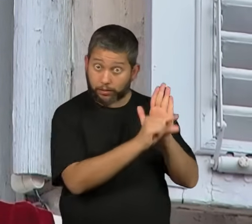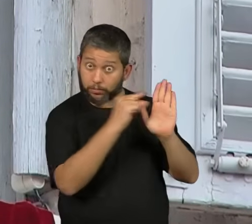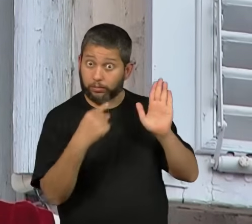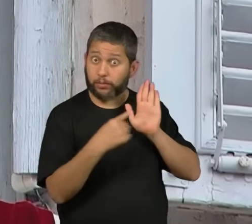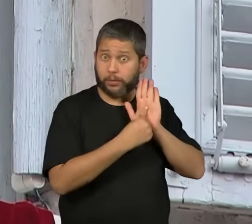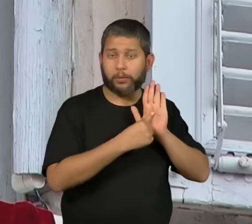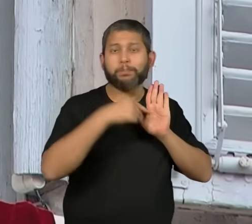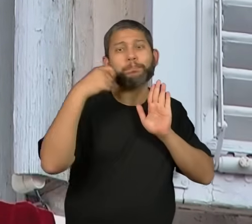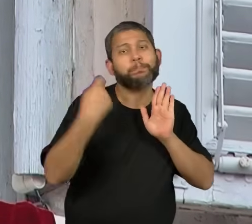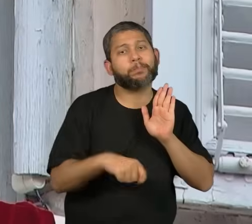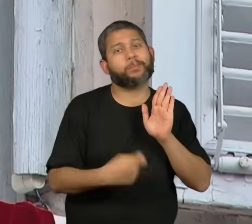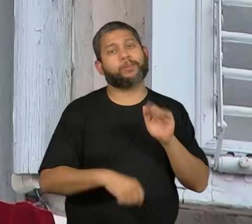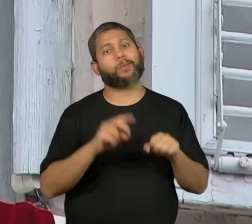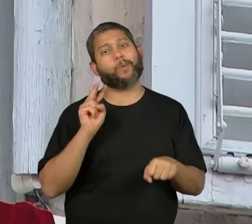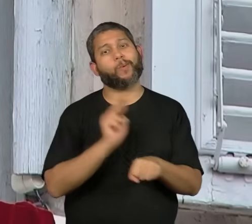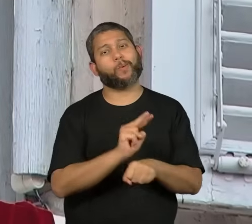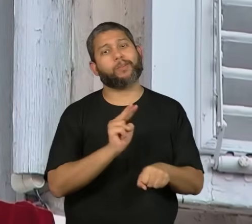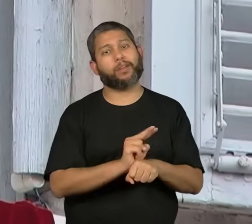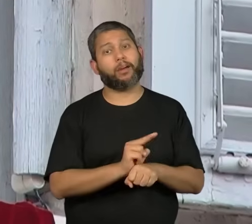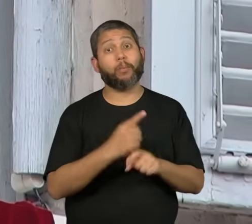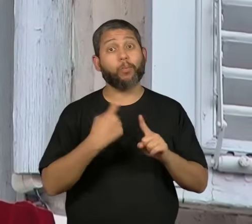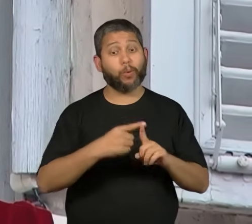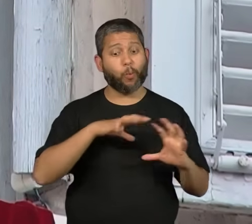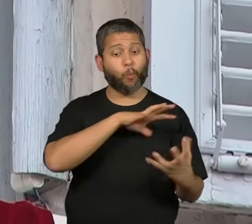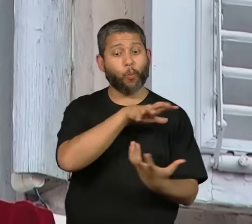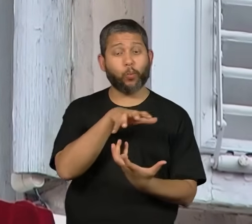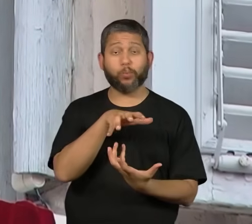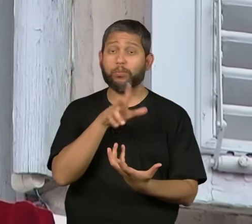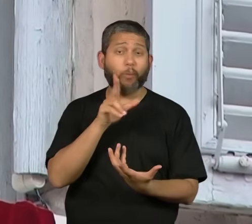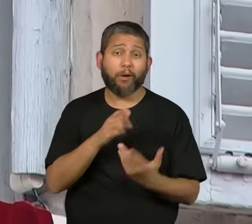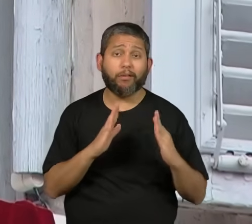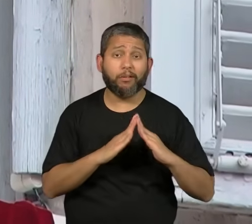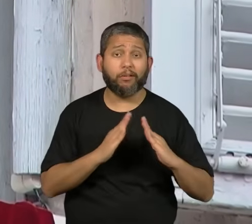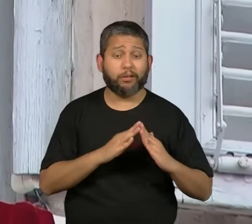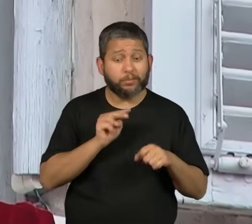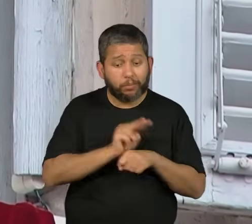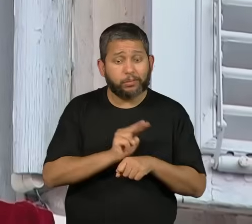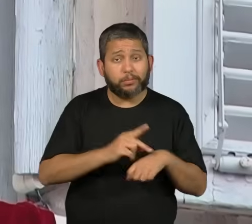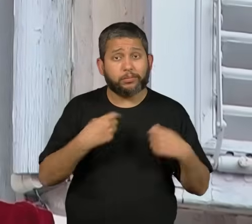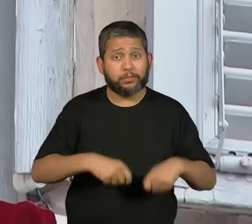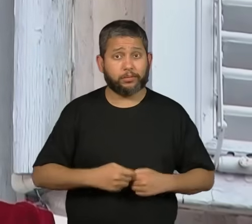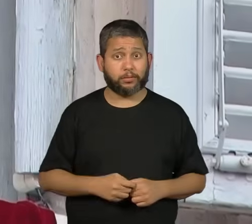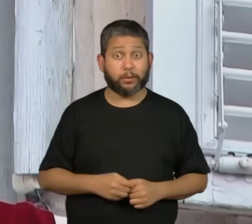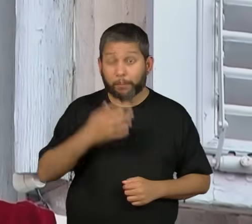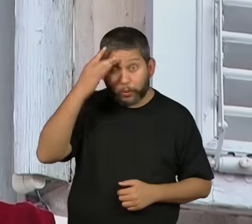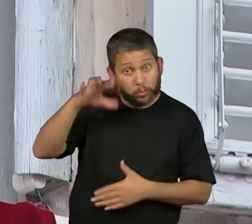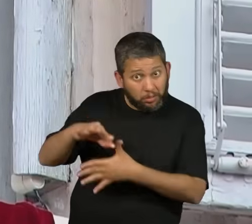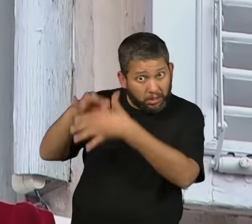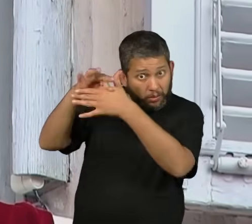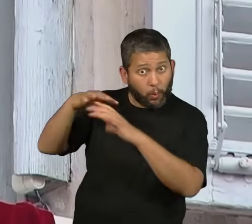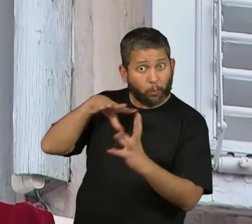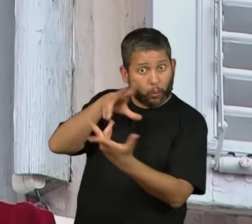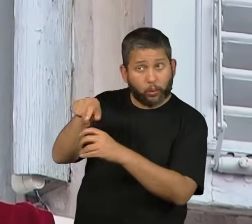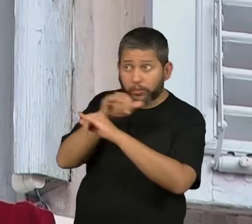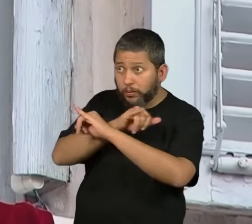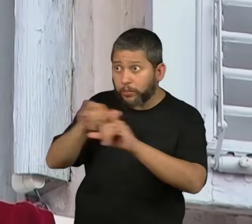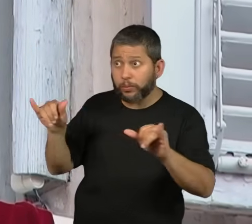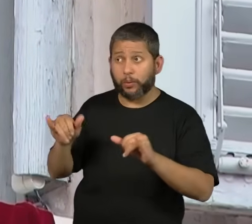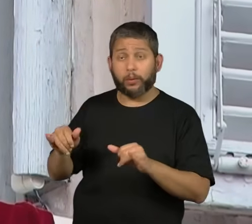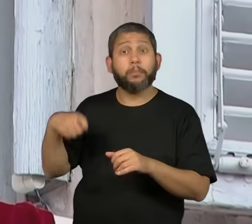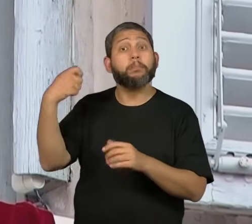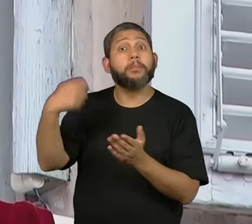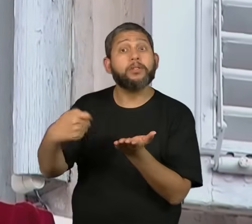do cuidado com a nossa casa comum. Ele também apelou aos líderes globais pelo fechamento de um